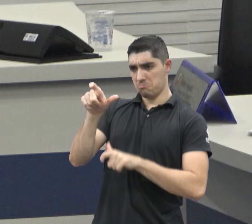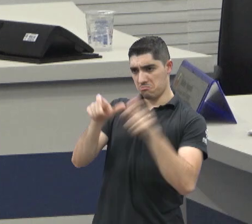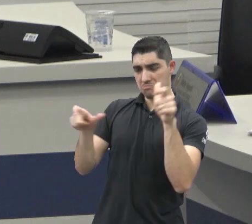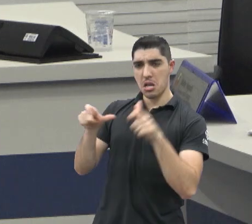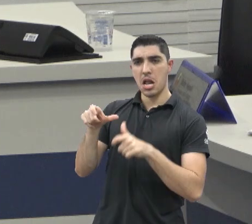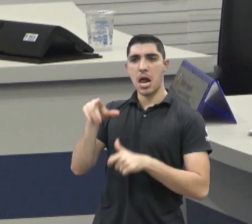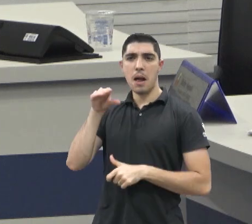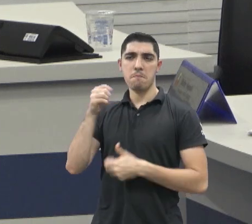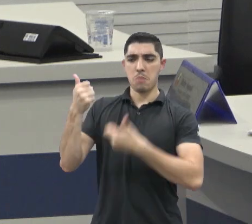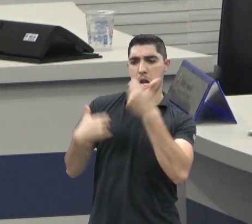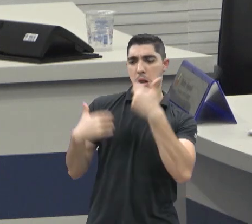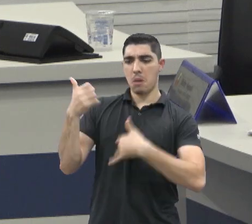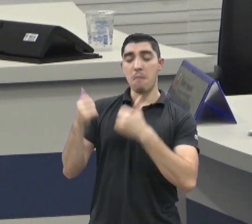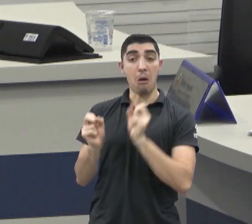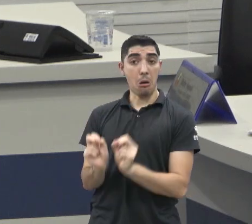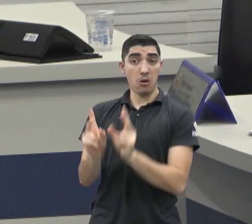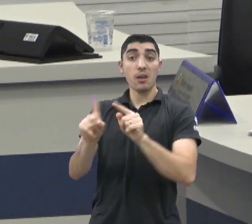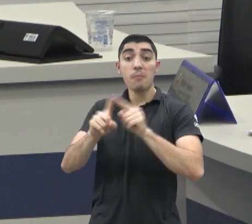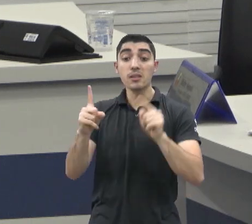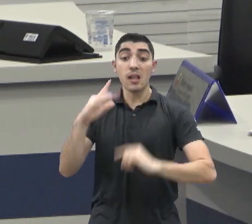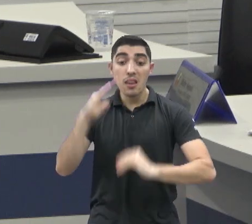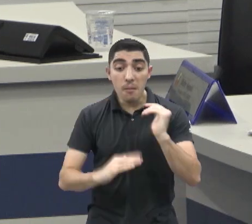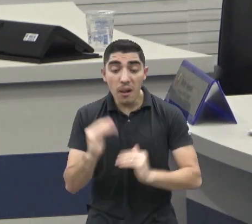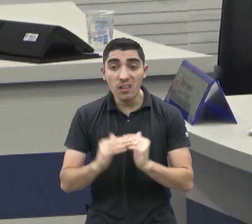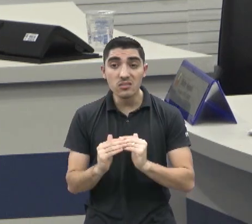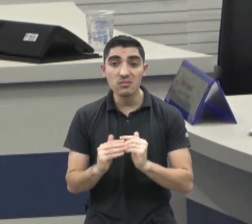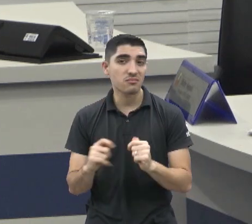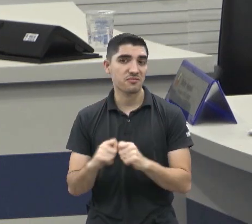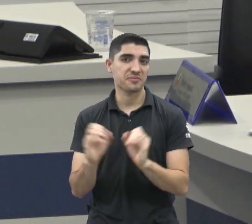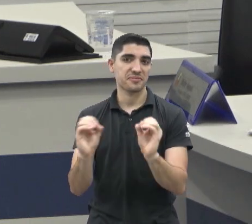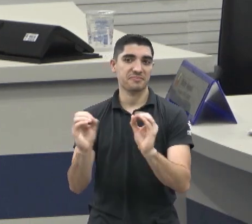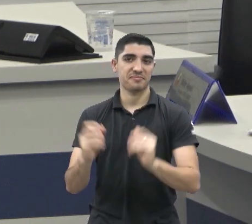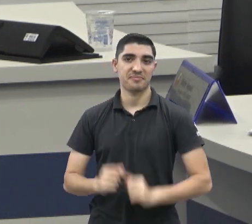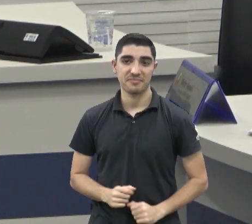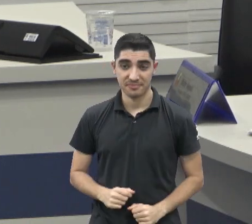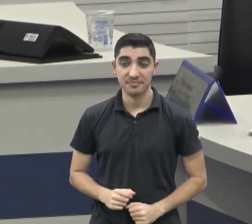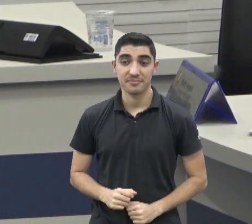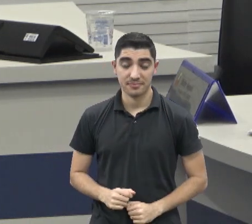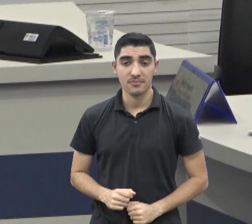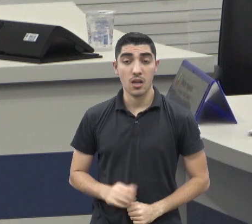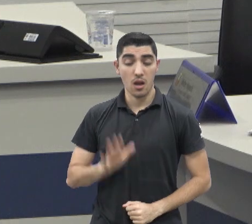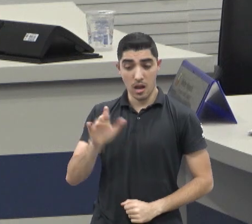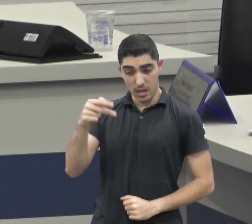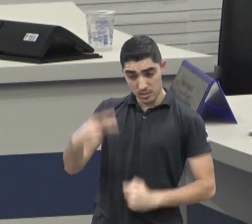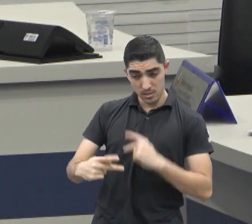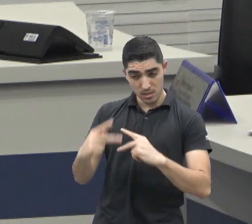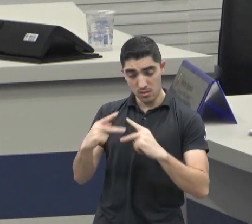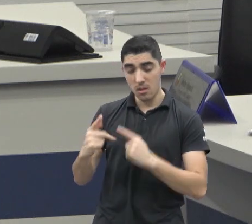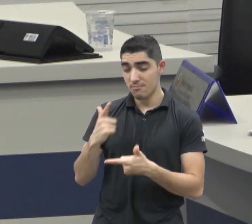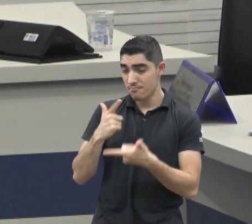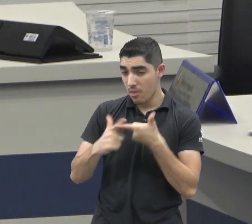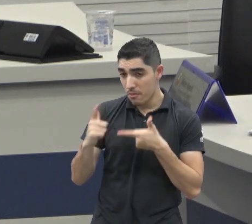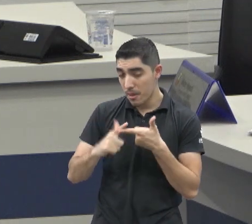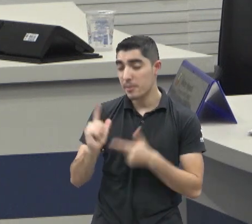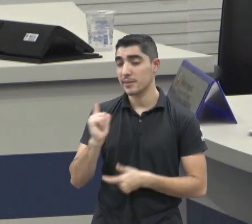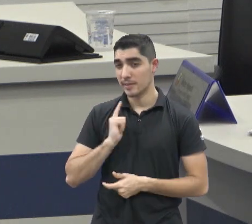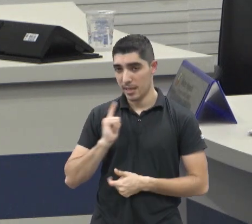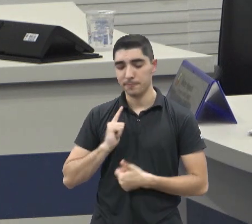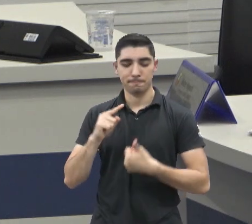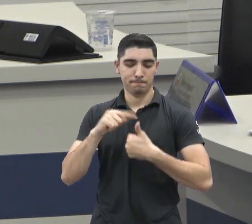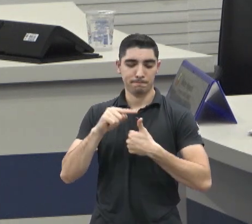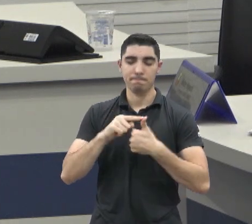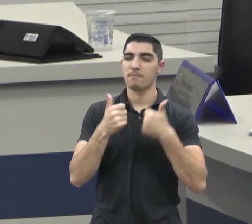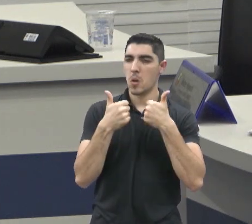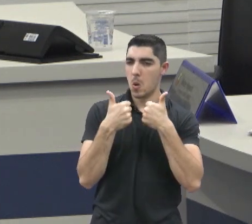Nós moramos numa cidade, Walter, que nós temos problema agora com o transporte, foi assinada